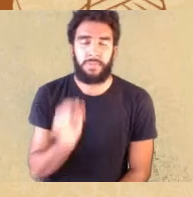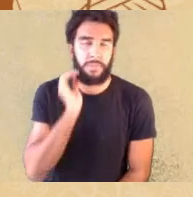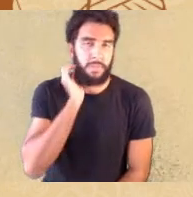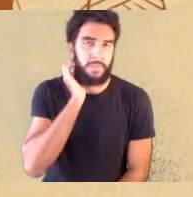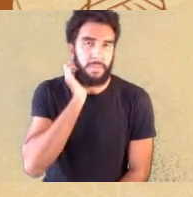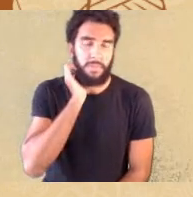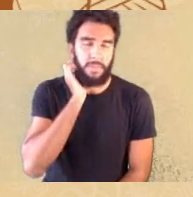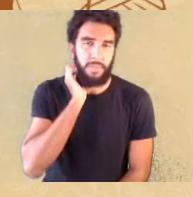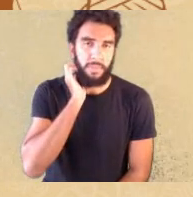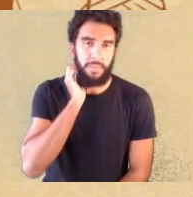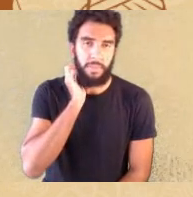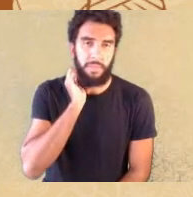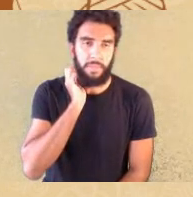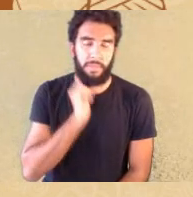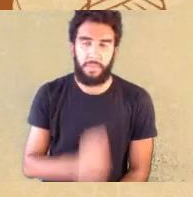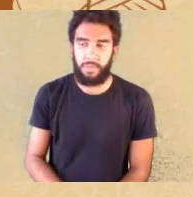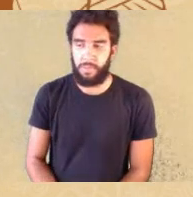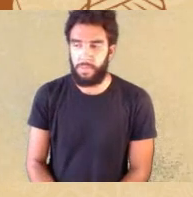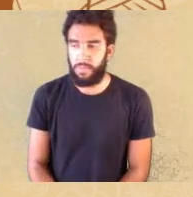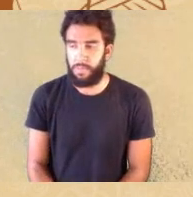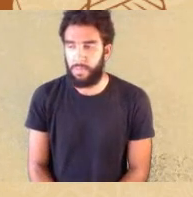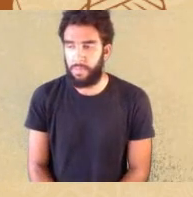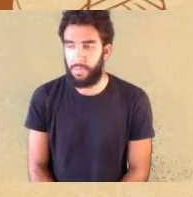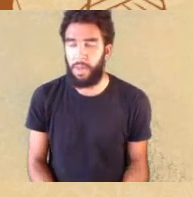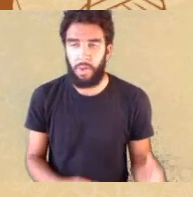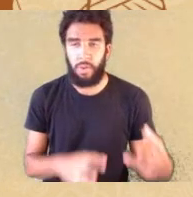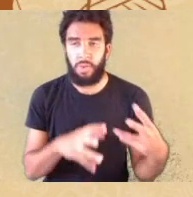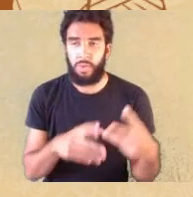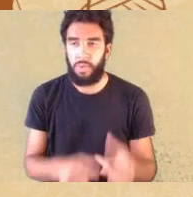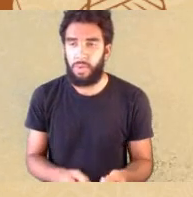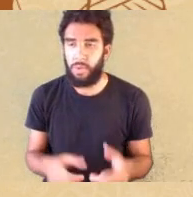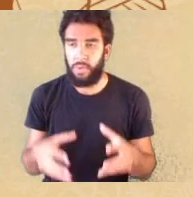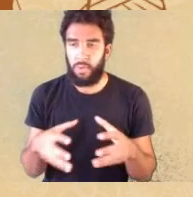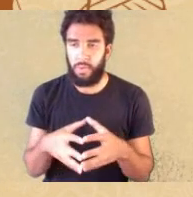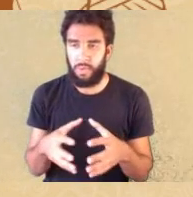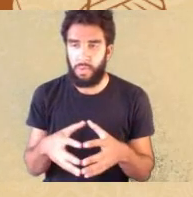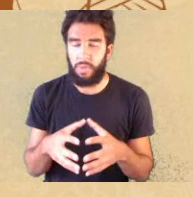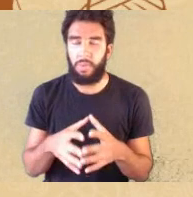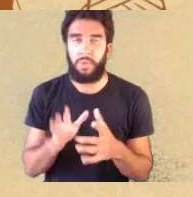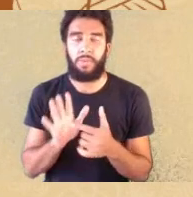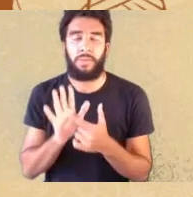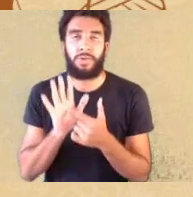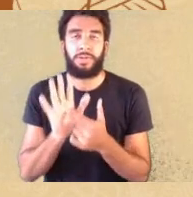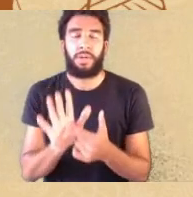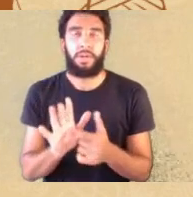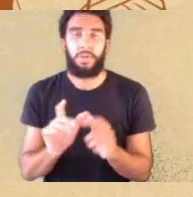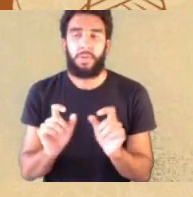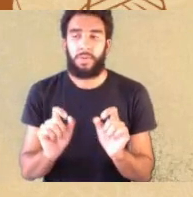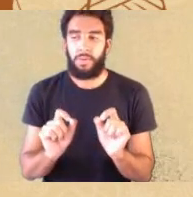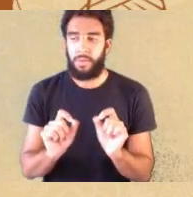de todos os grupos, eles relataram